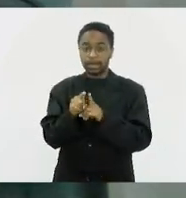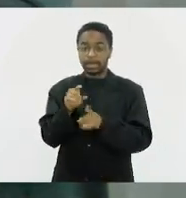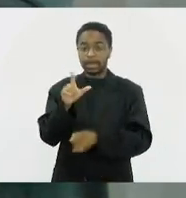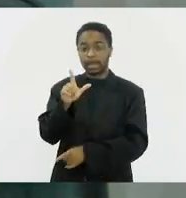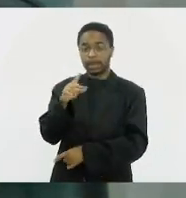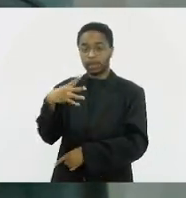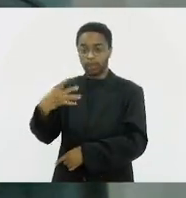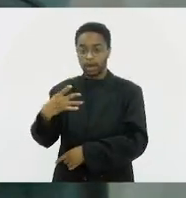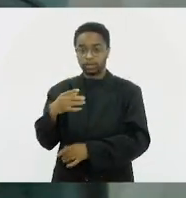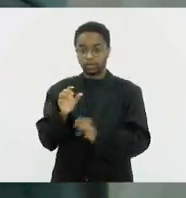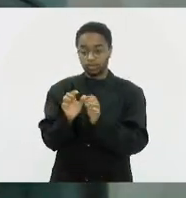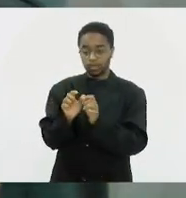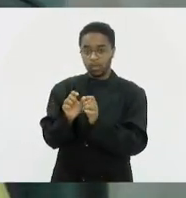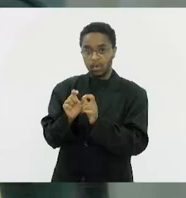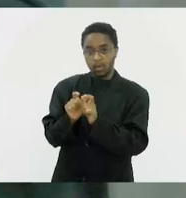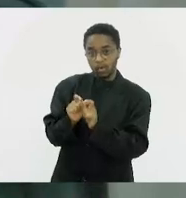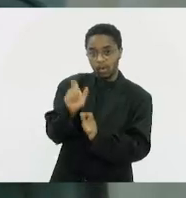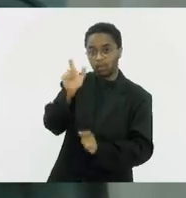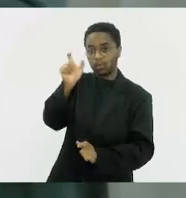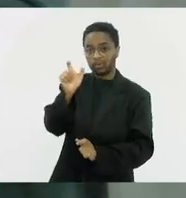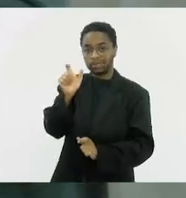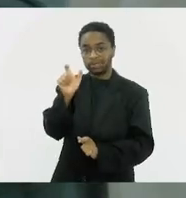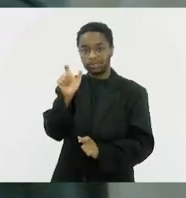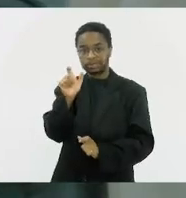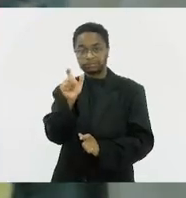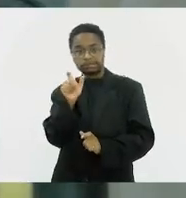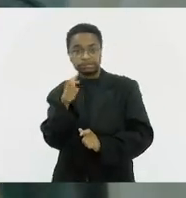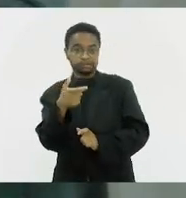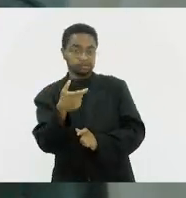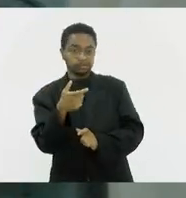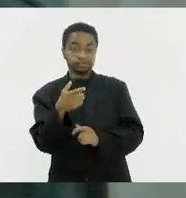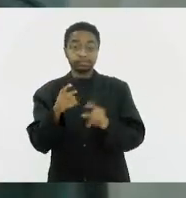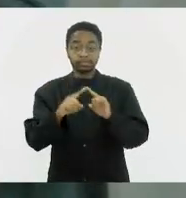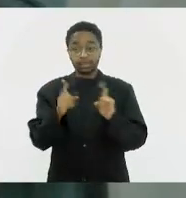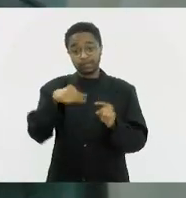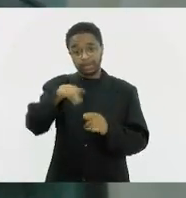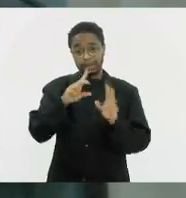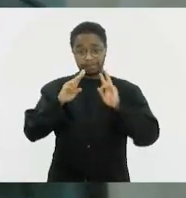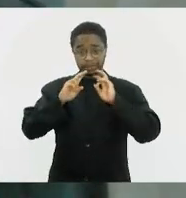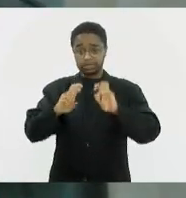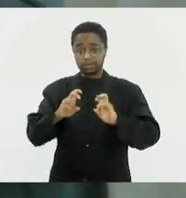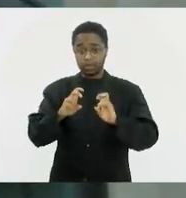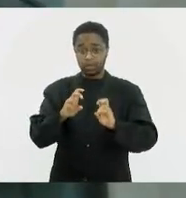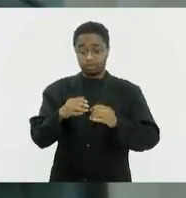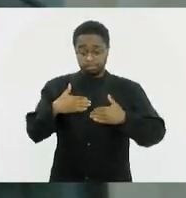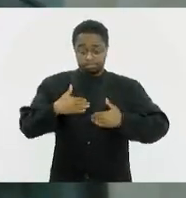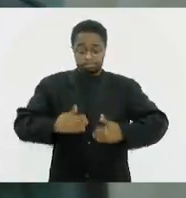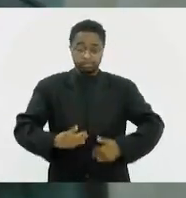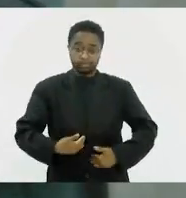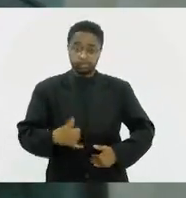Então... Mas vocês viram a minha postura, com 84 anos, quase, né? Falta 15 dias só.